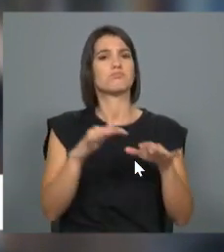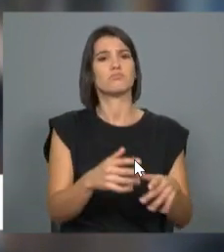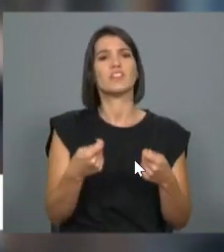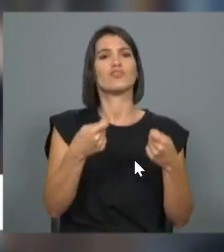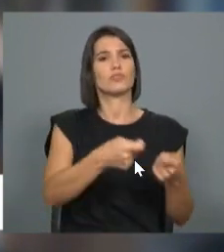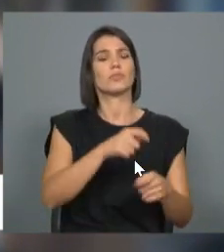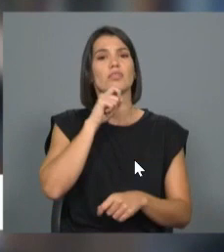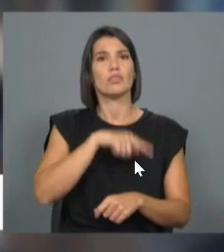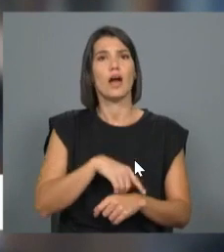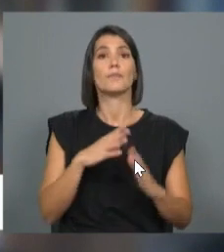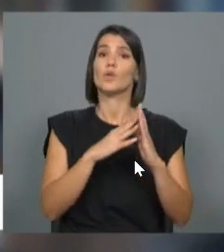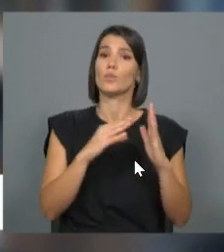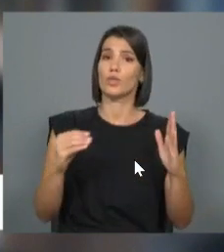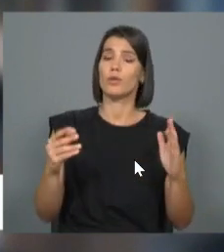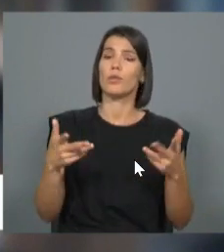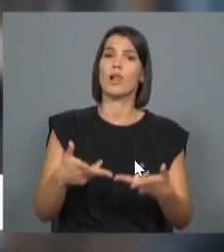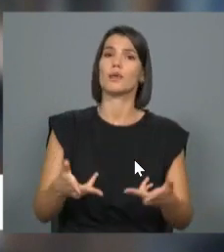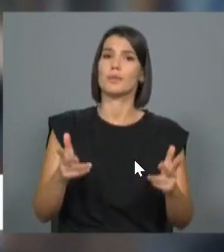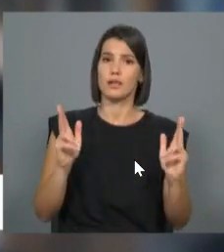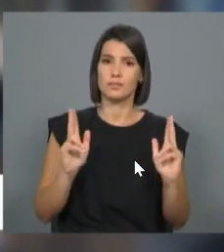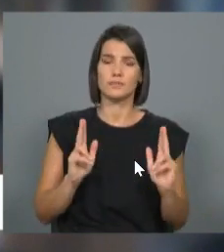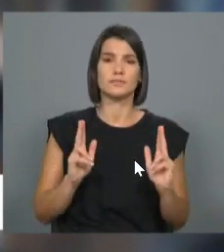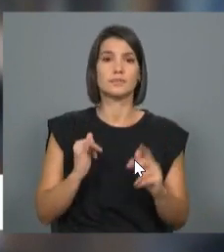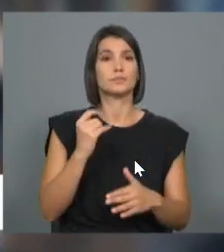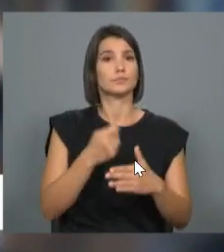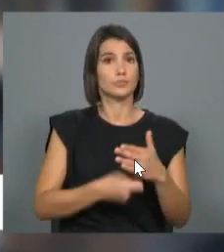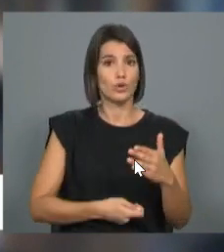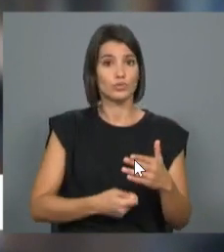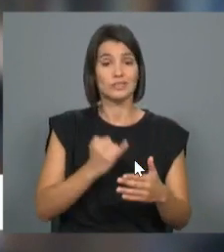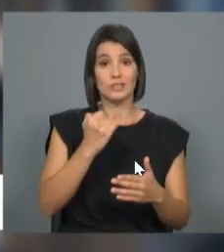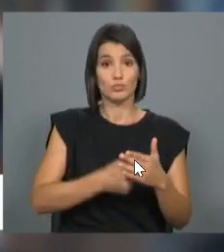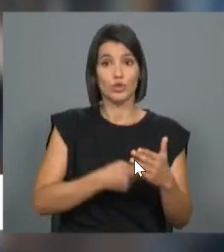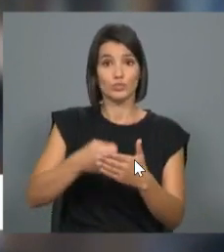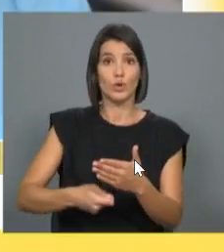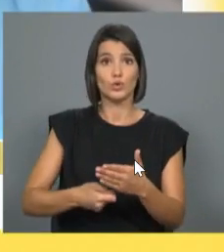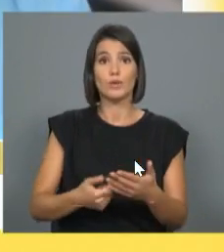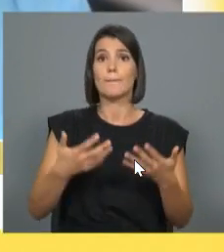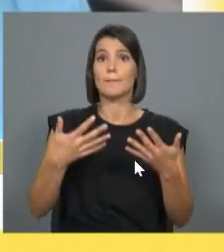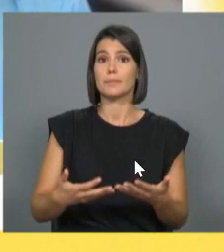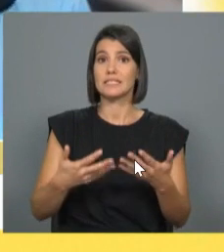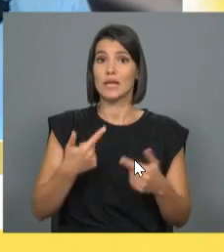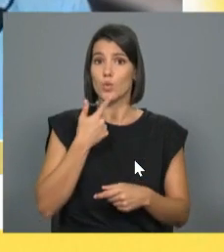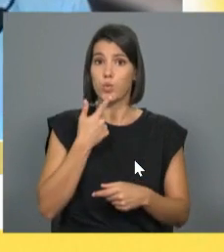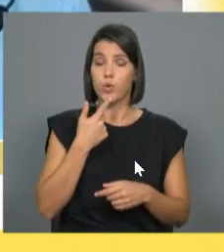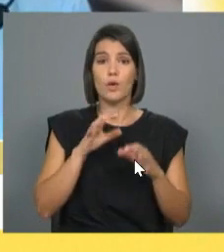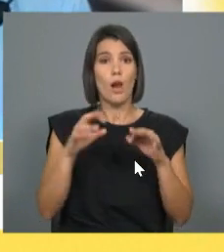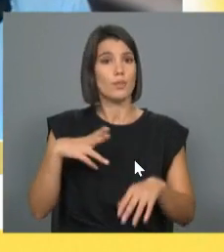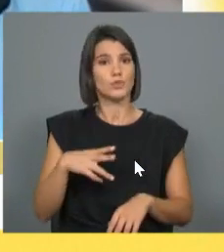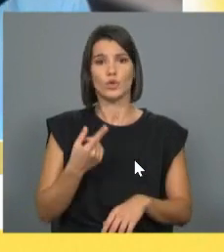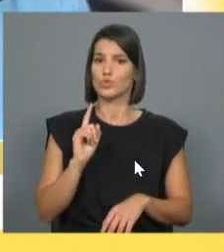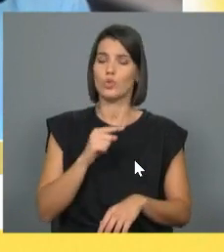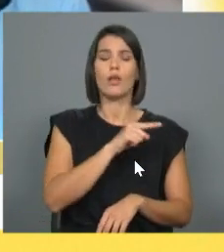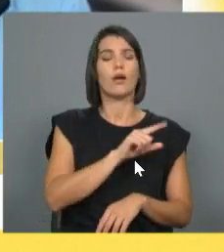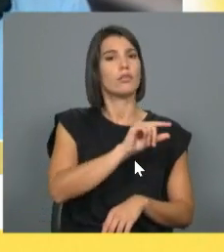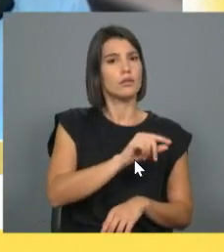país com um modelo liberal, portanto, os impostos, a carga fiscal não é tão pesada como em Portugal, é um